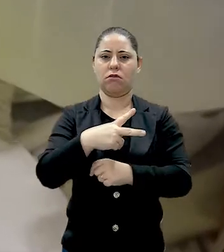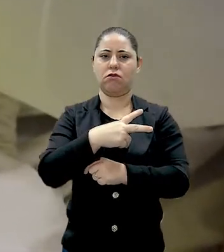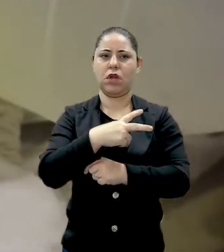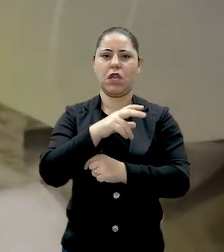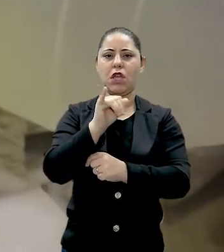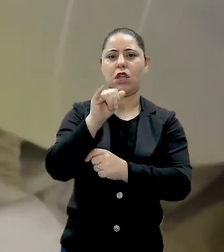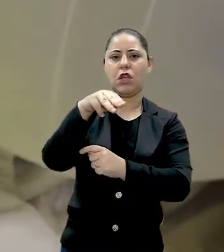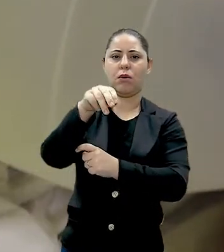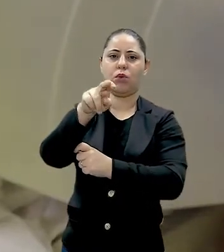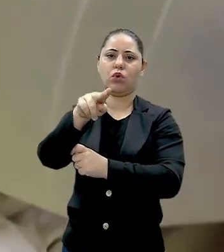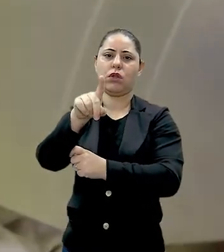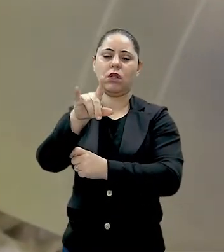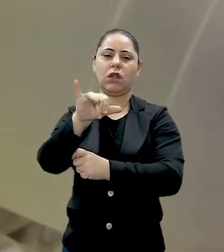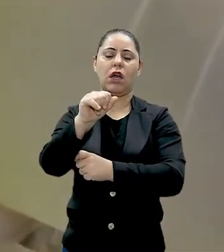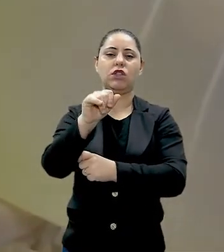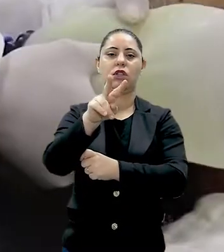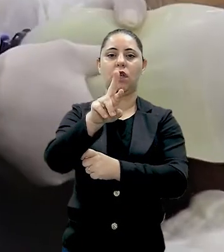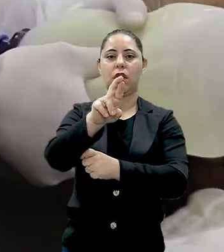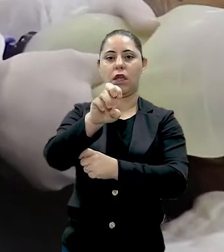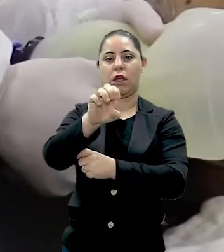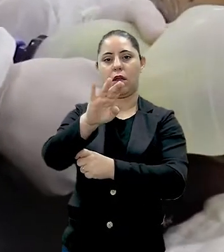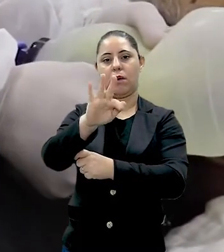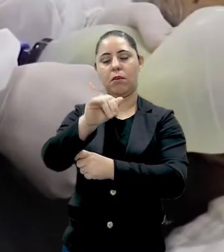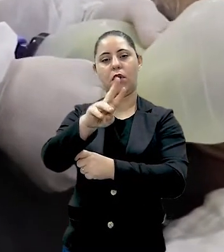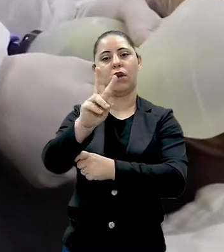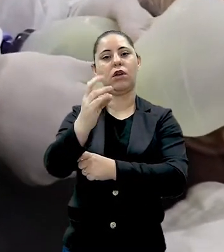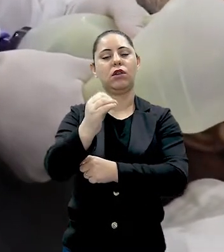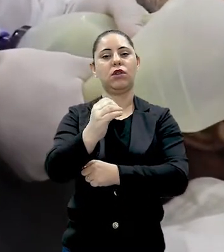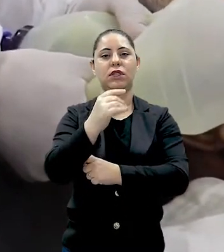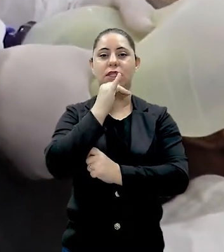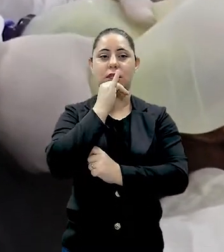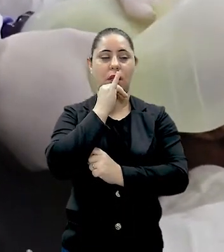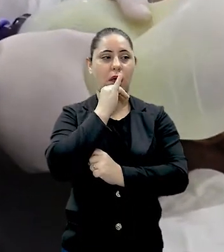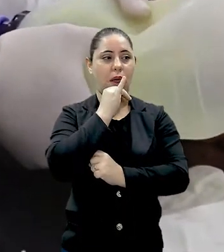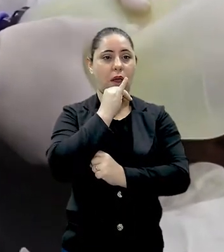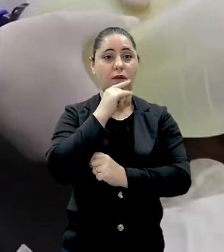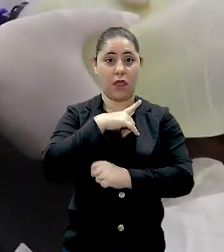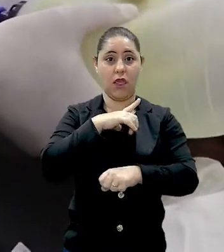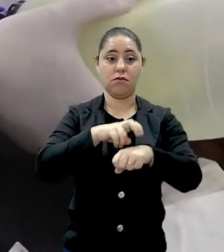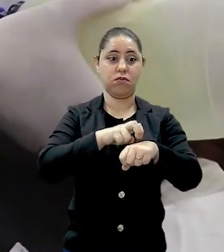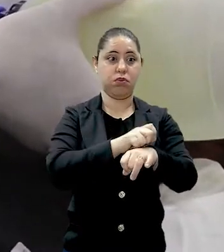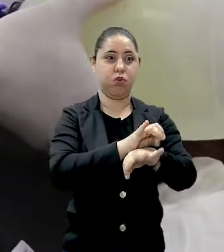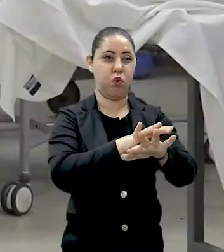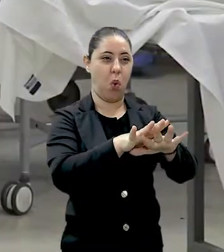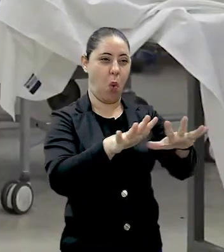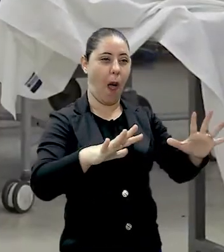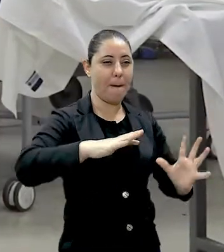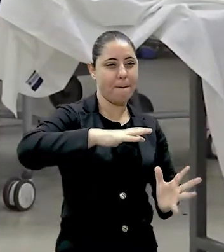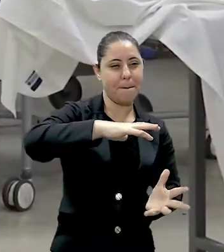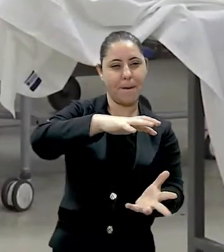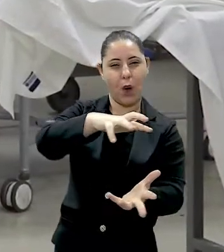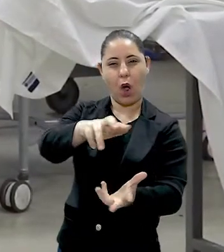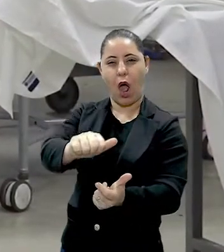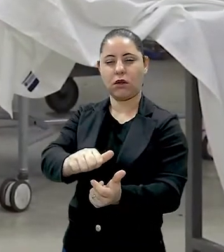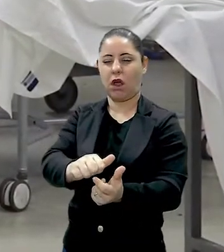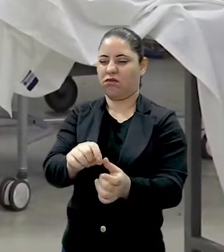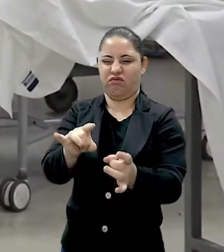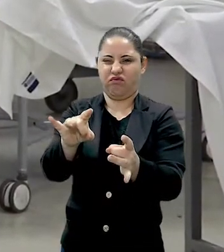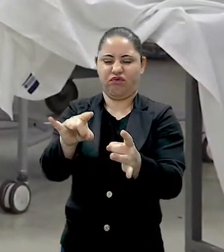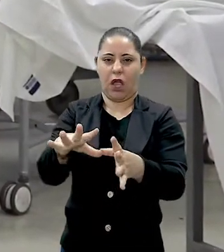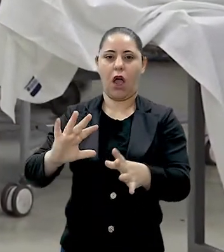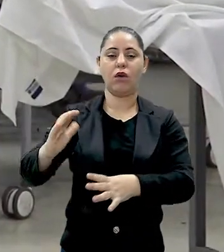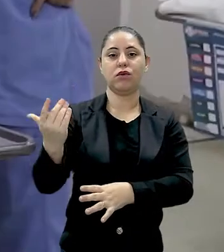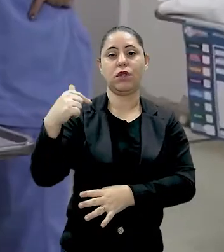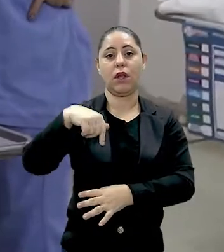de rebanho, ela é um absurdo. O que é a imunidade de rebanho? Né? Olha, tem uma pandemia que está afetando o mundo inteiro, vamos